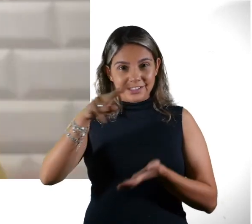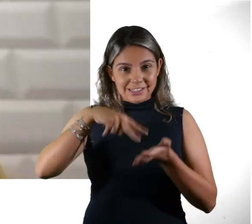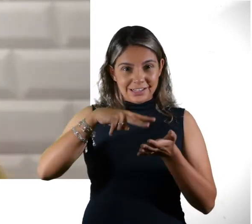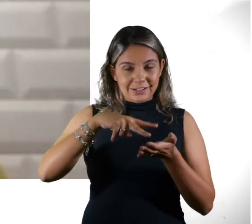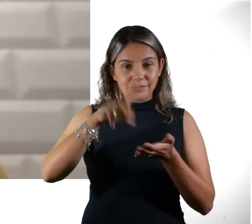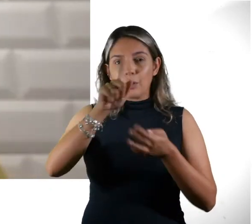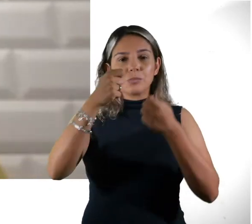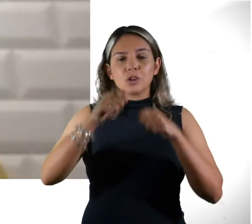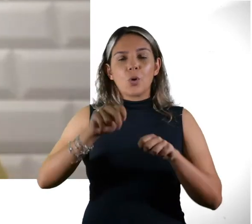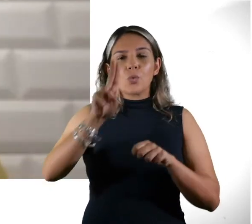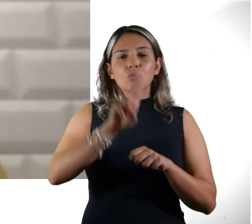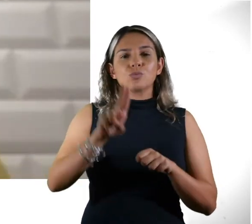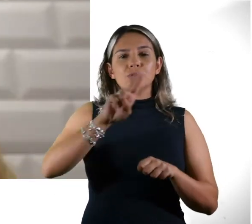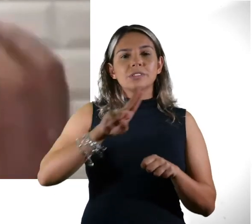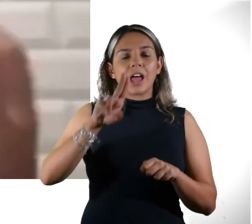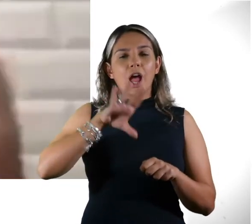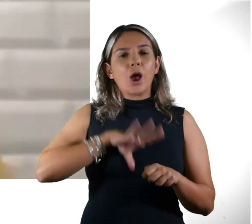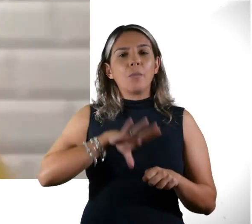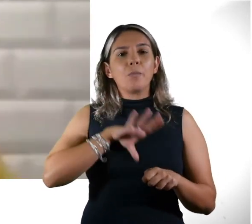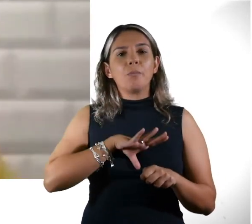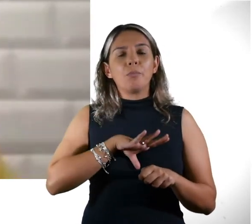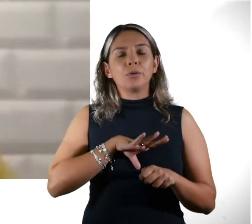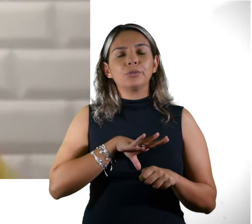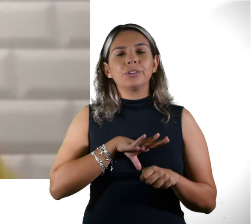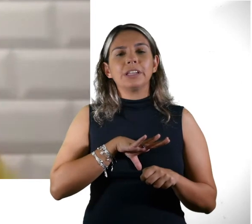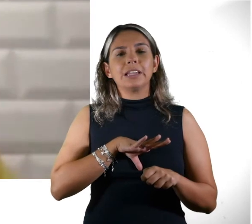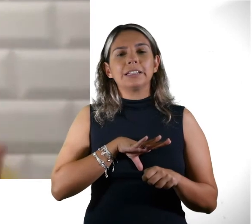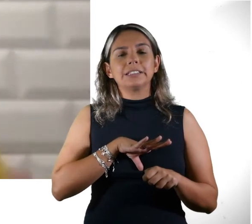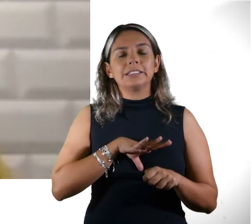o português a partir